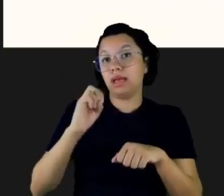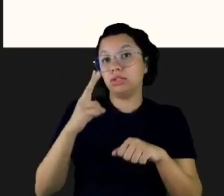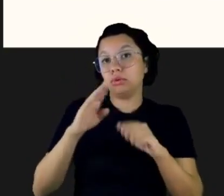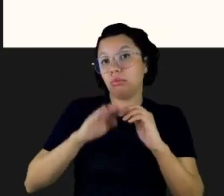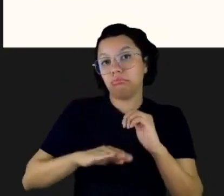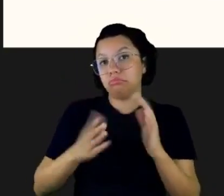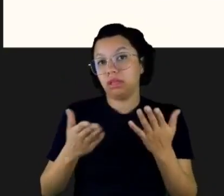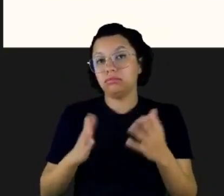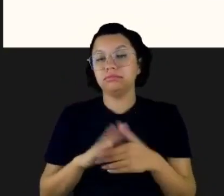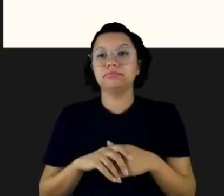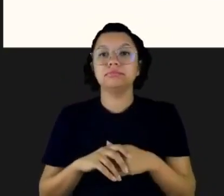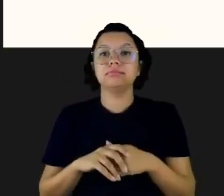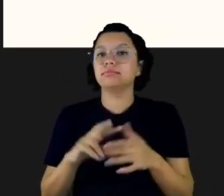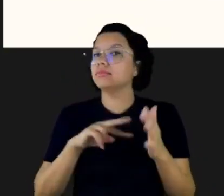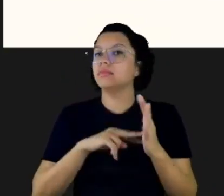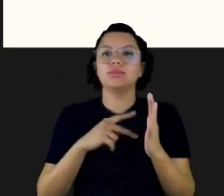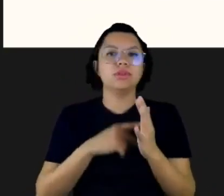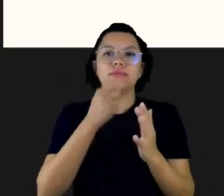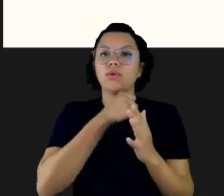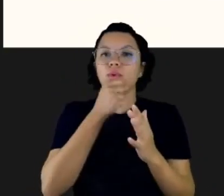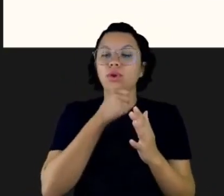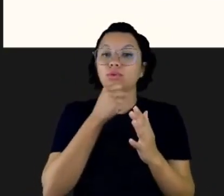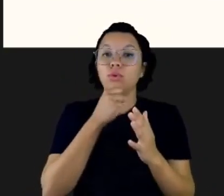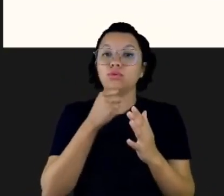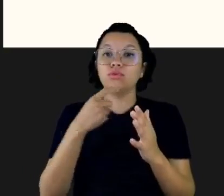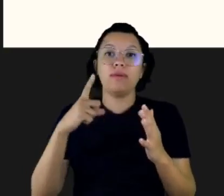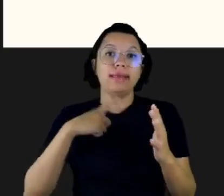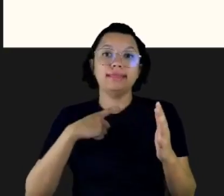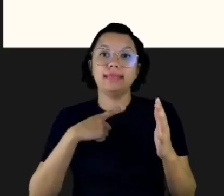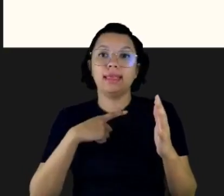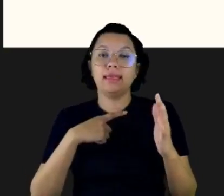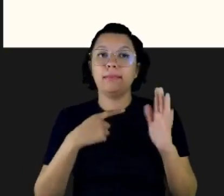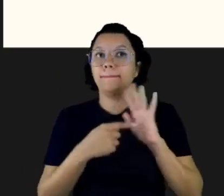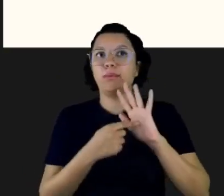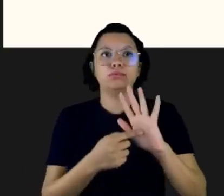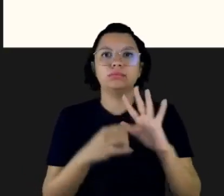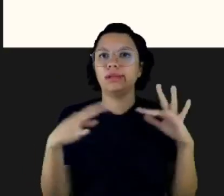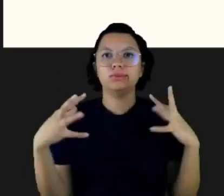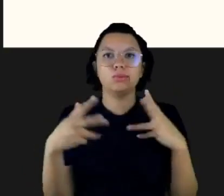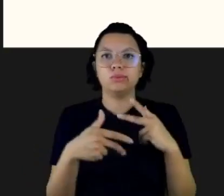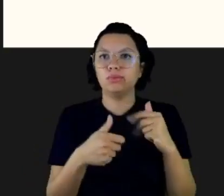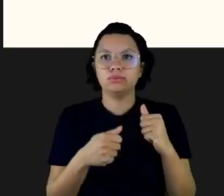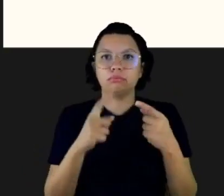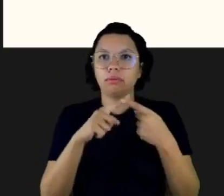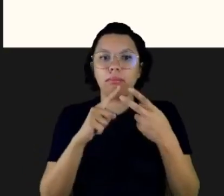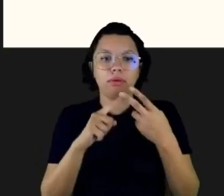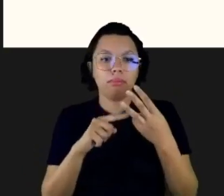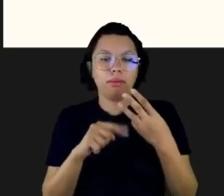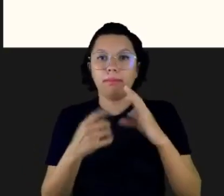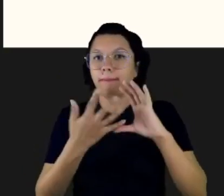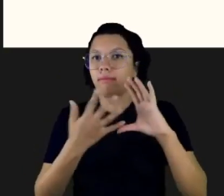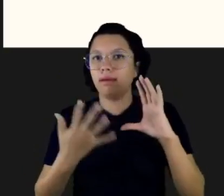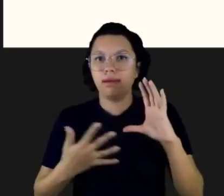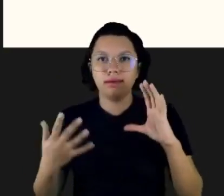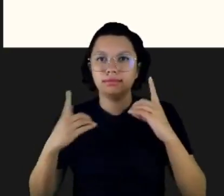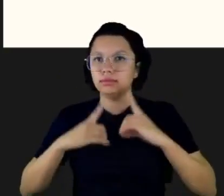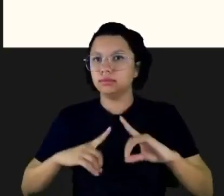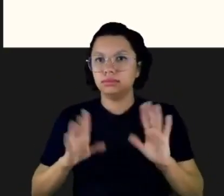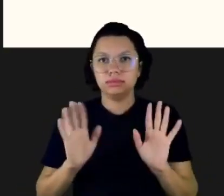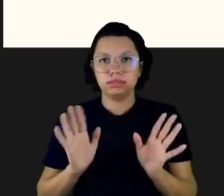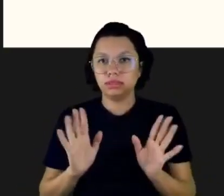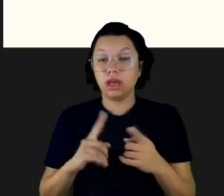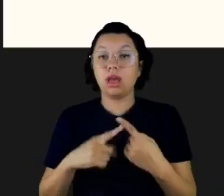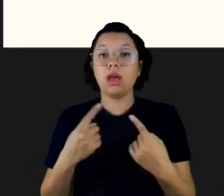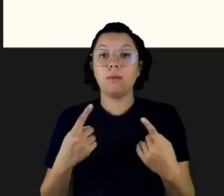Não significa que o idoso vai apresentar tudo isso, né, para caracterizar a depressão, mas ele